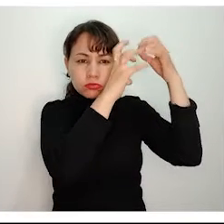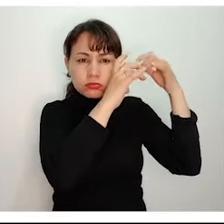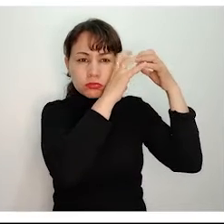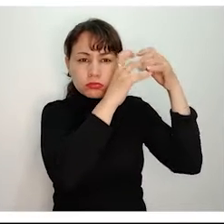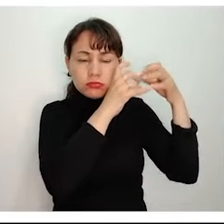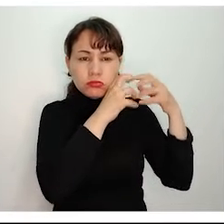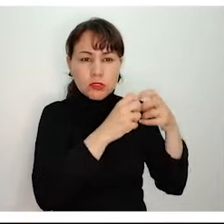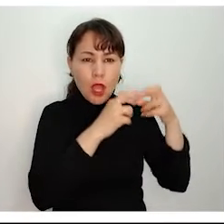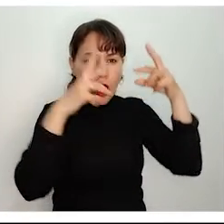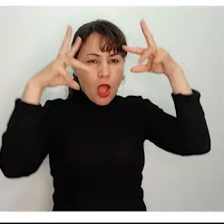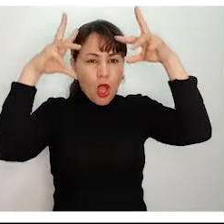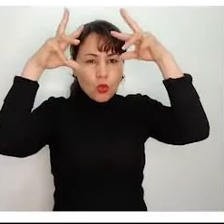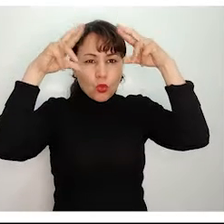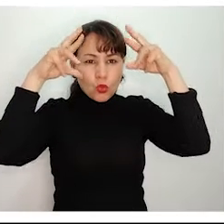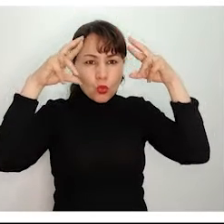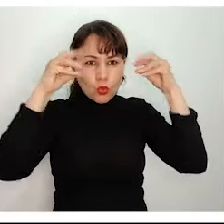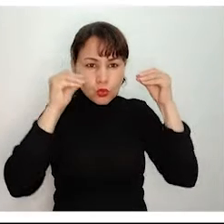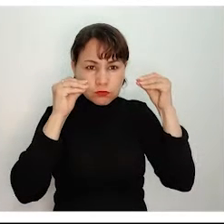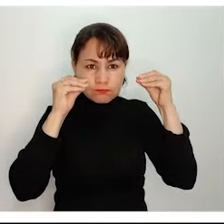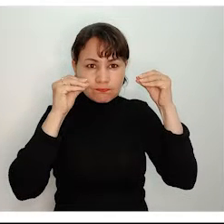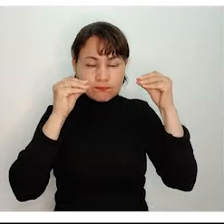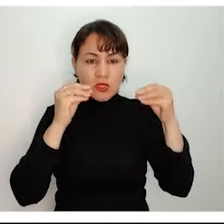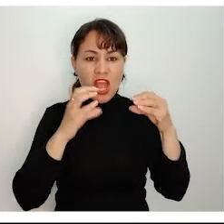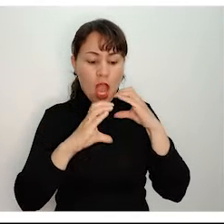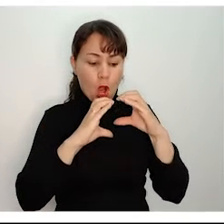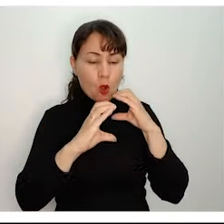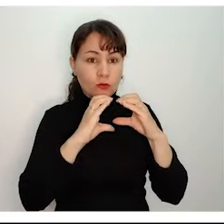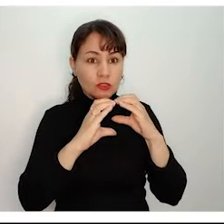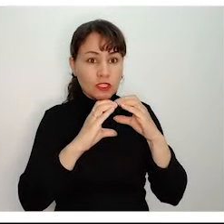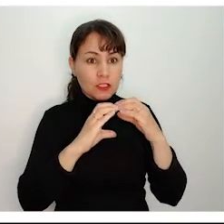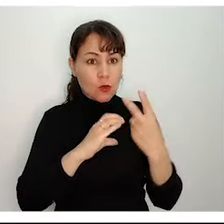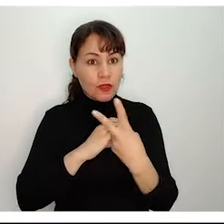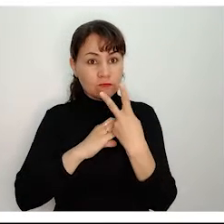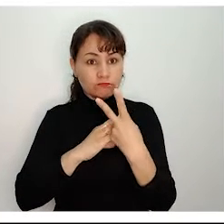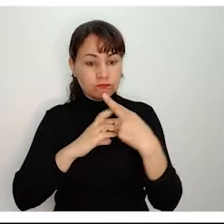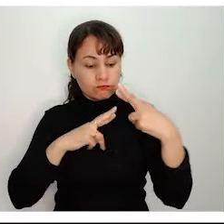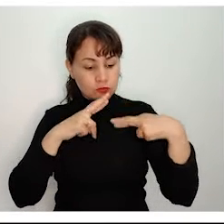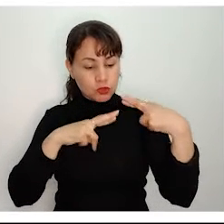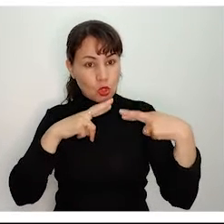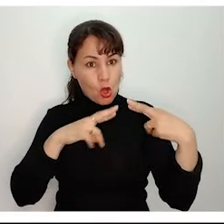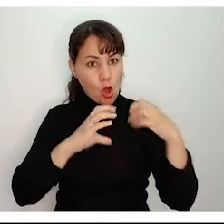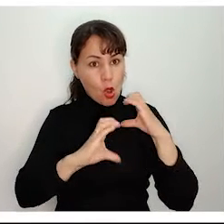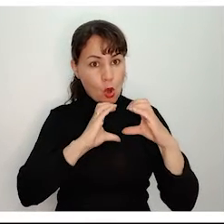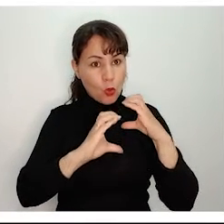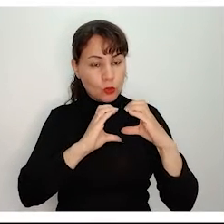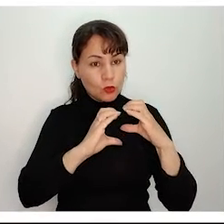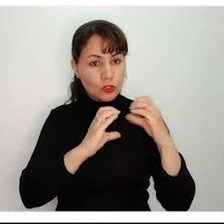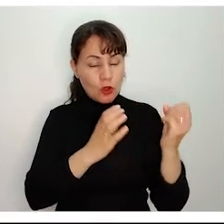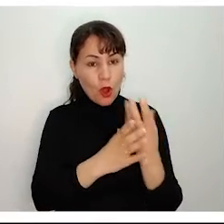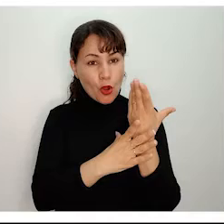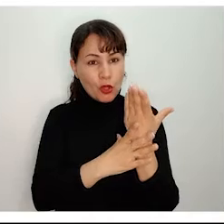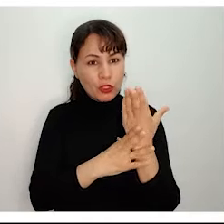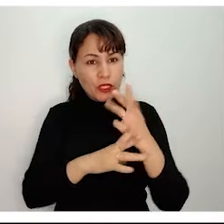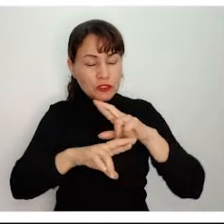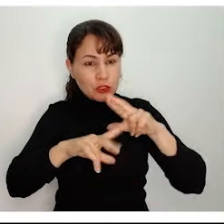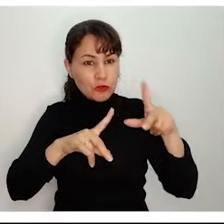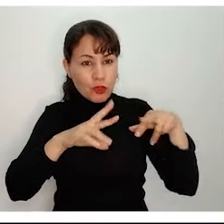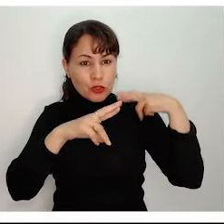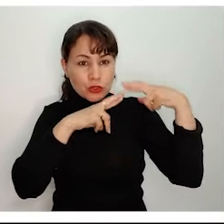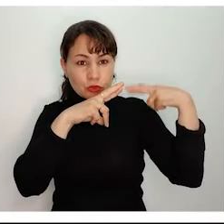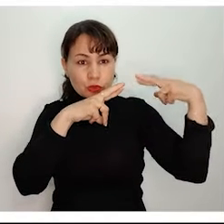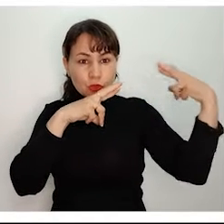sinaptogênese. Sinapse é, resumidamente, a comunicação entre dois neurônios, e essa comunicação vai acontecendo